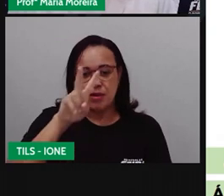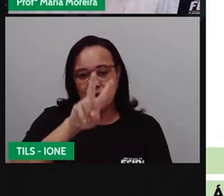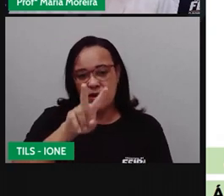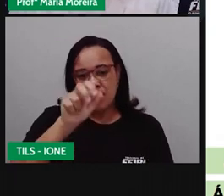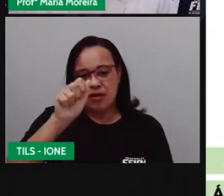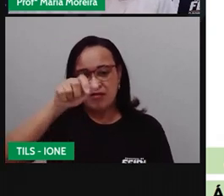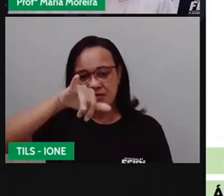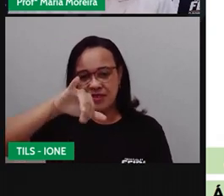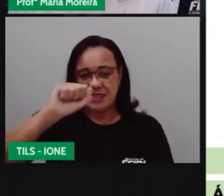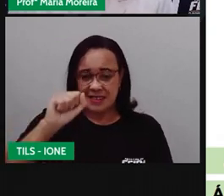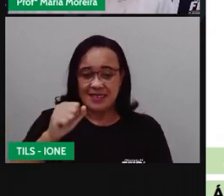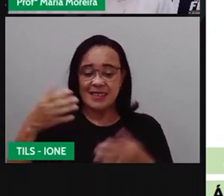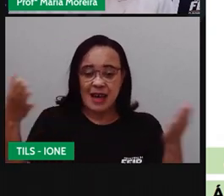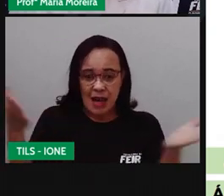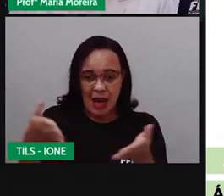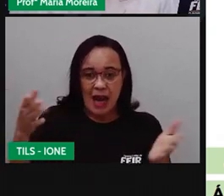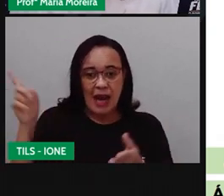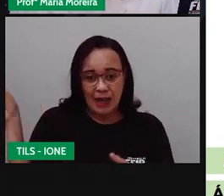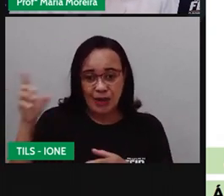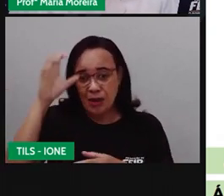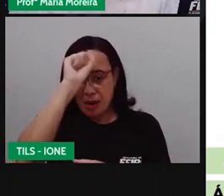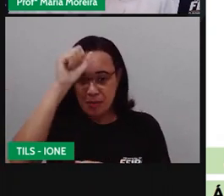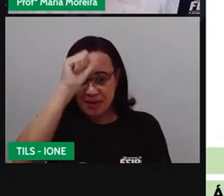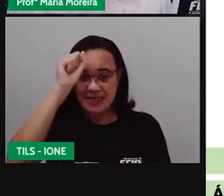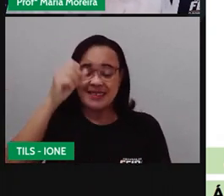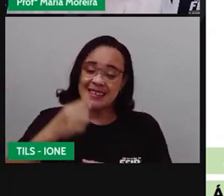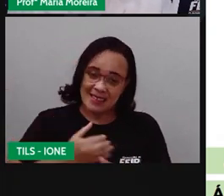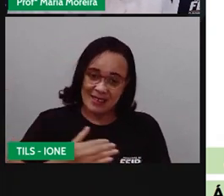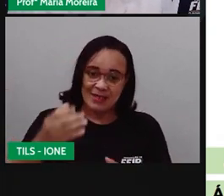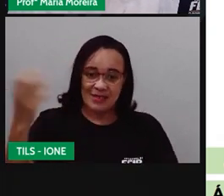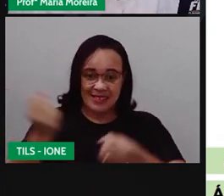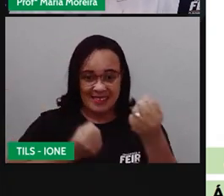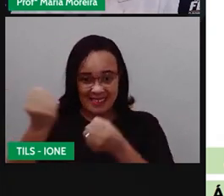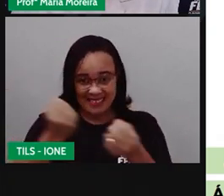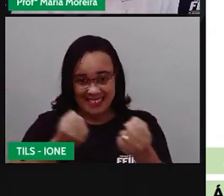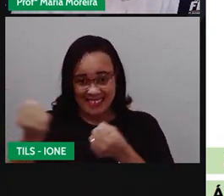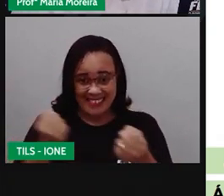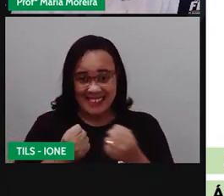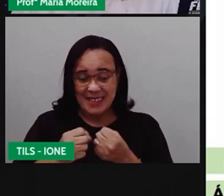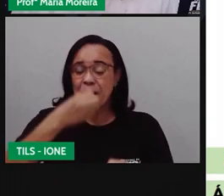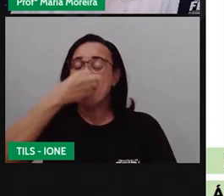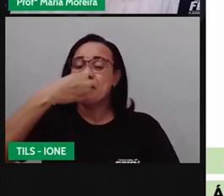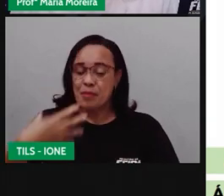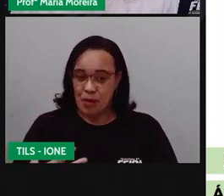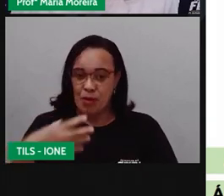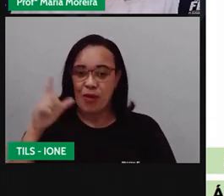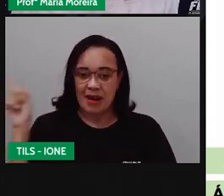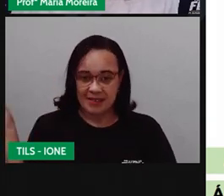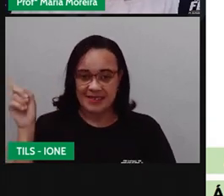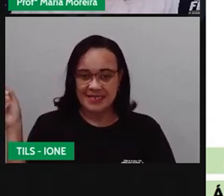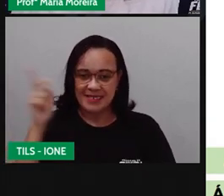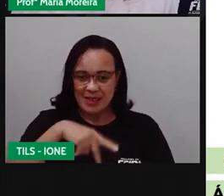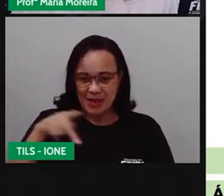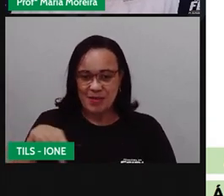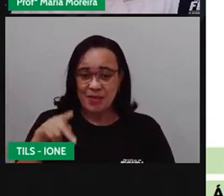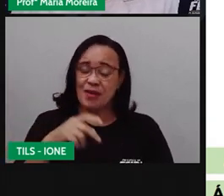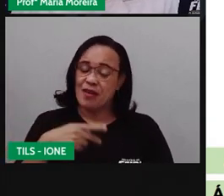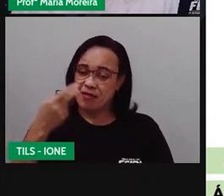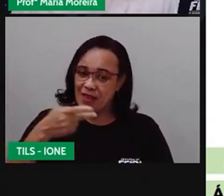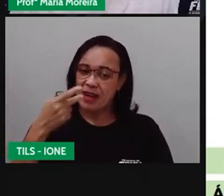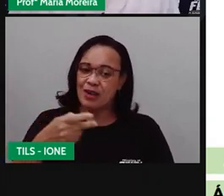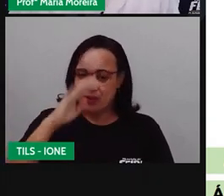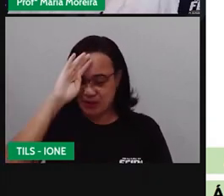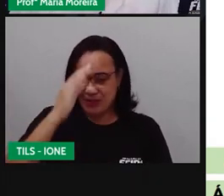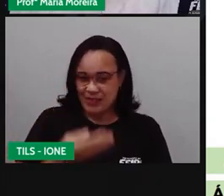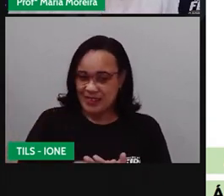a dirigir, ainda estou aprendendo, que fique claro, tá? Sou uma boa motorista, não sou a Provânia? Provânia disse que eu sou, gente, então é bom